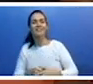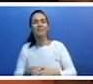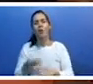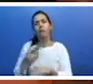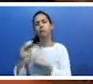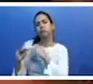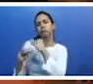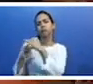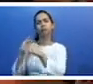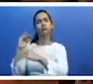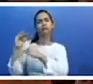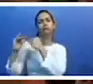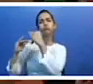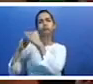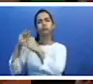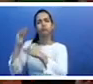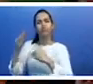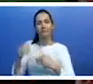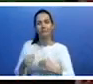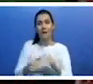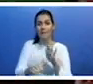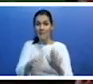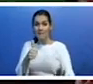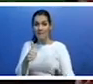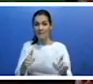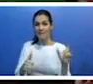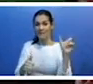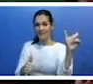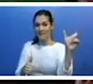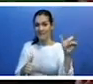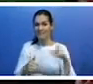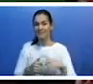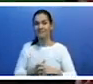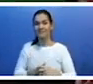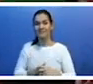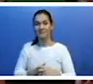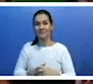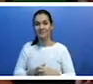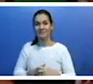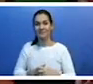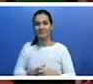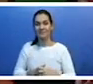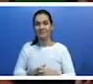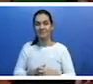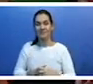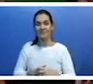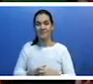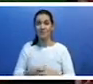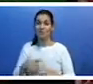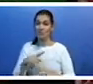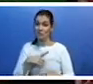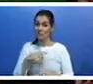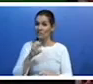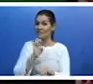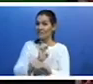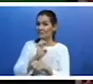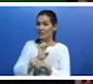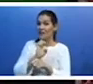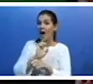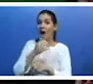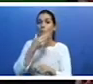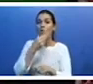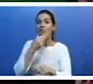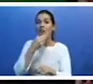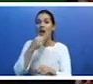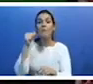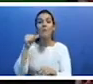ao longo do tempo. Olha, primeiro esse... Nessa época você ligava, tinha que esperar a telefonista passar